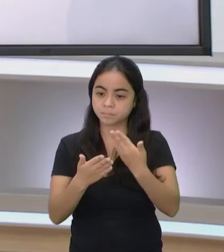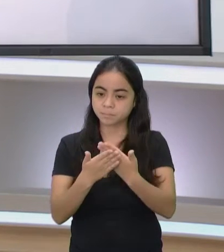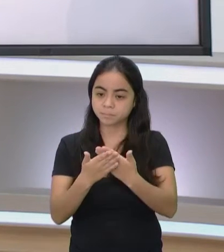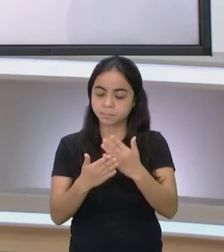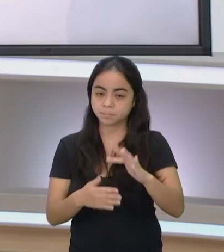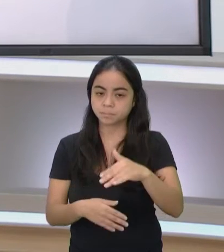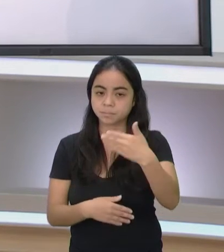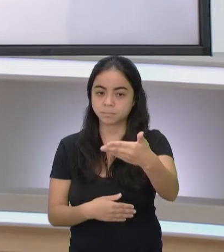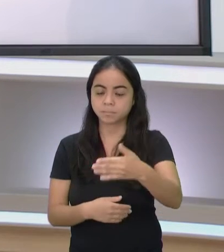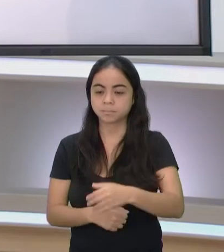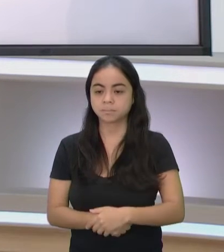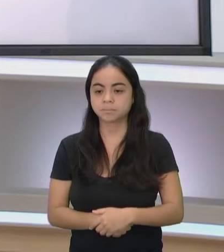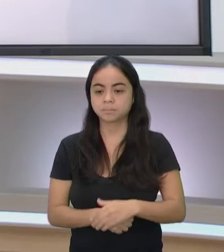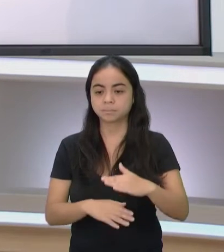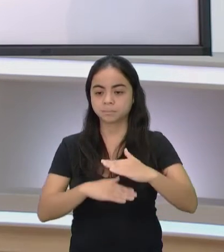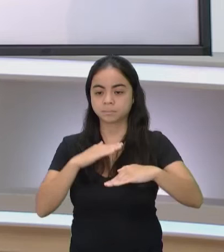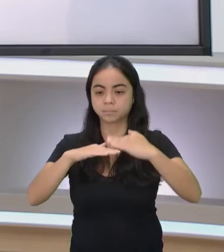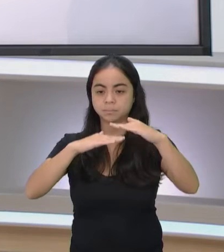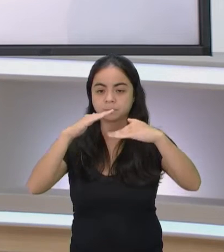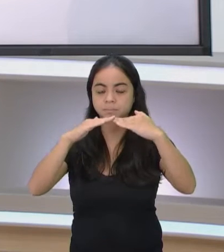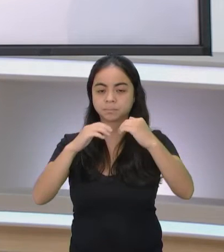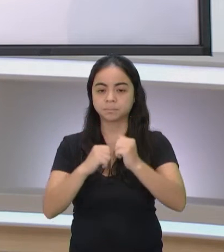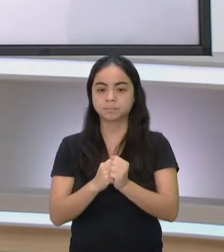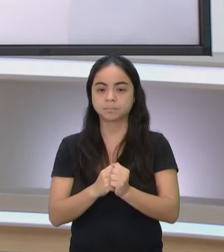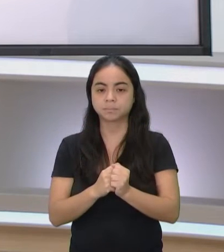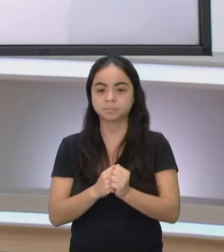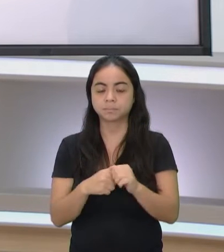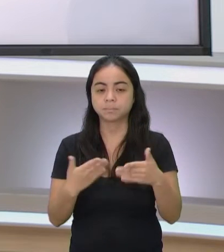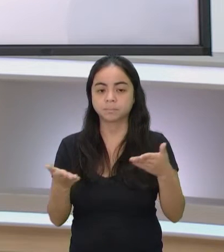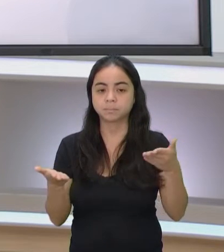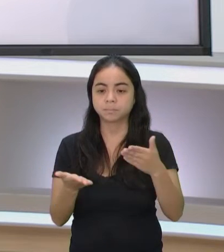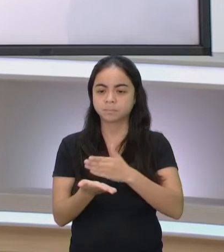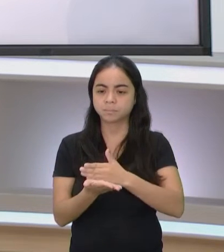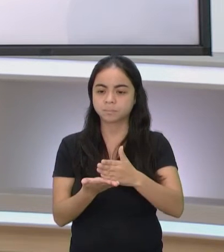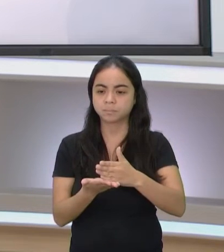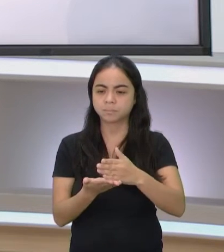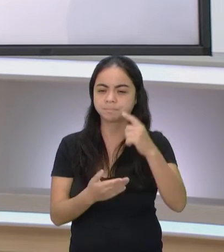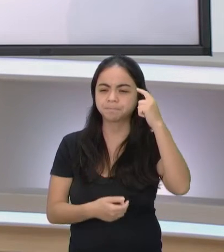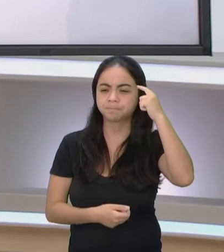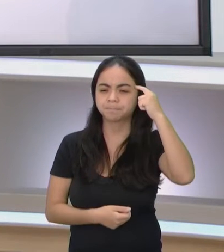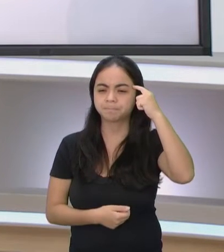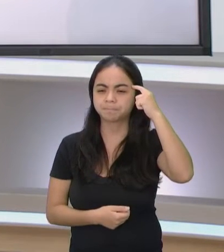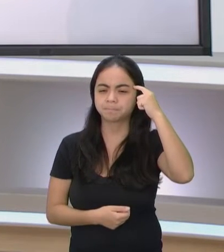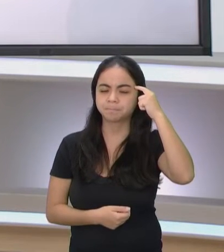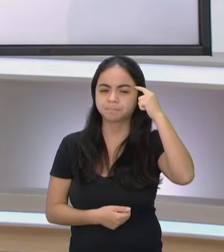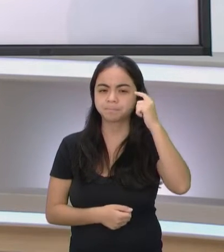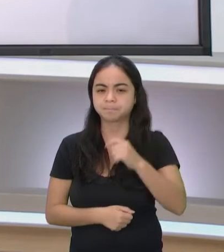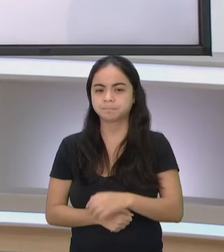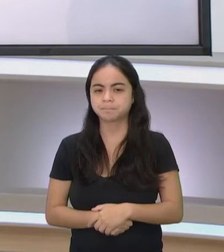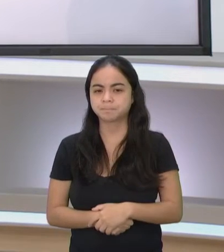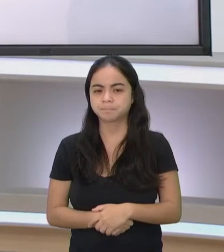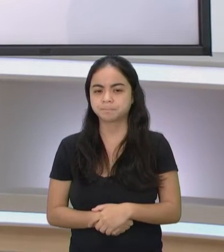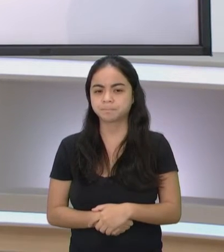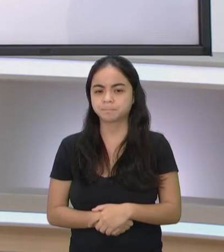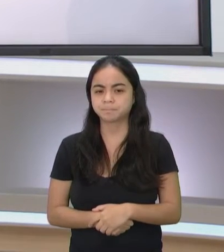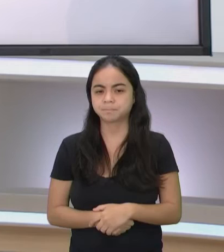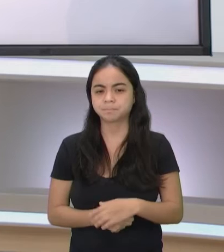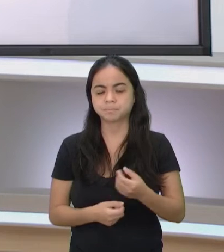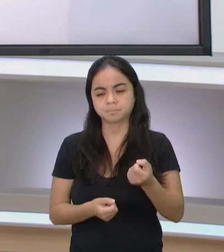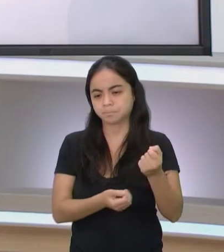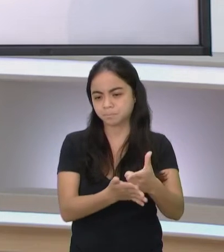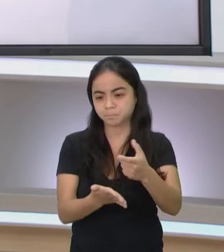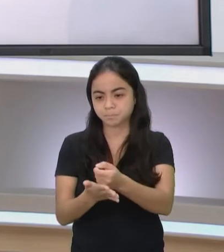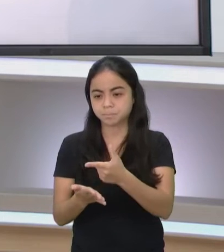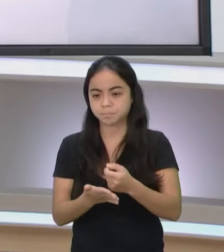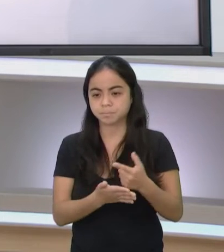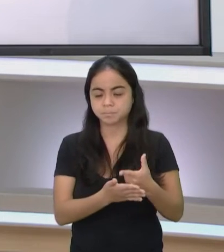aula do desenvolvimento da semana 3. Mas a gente vai começar a pensar aí nos nossos gastos,